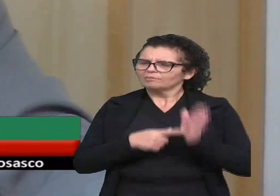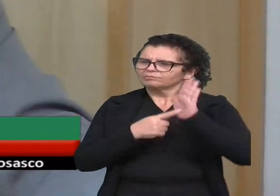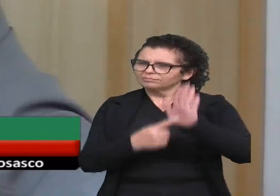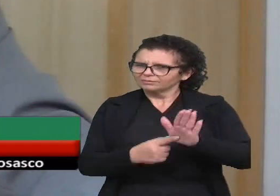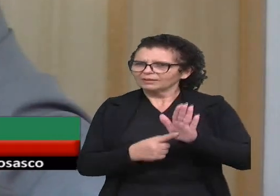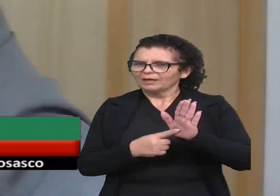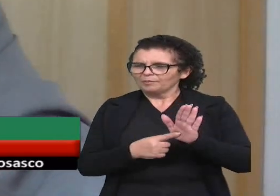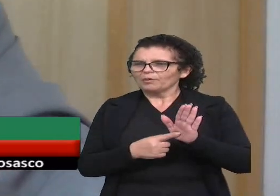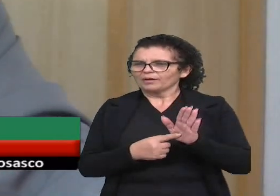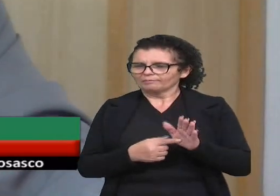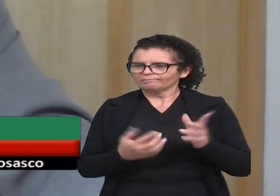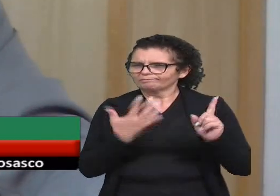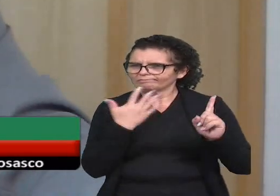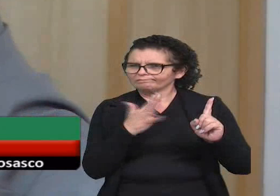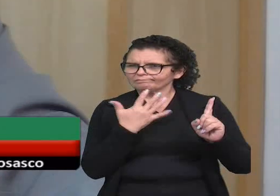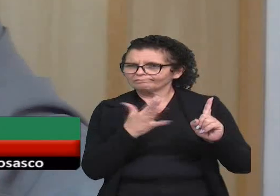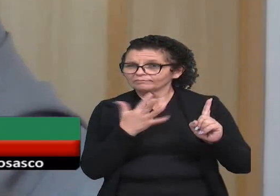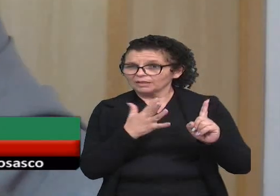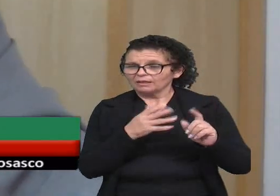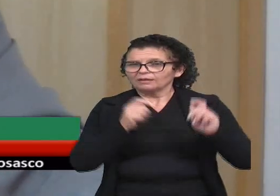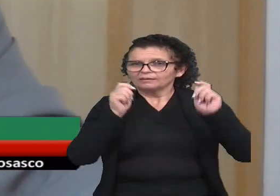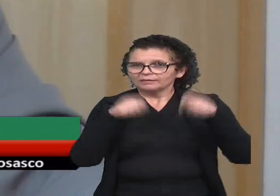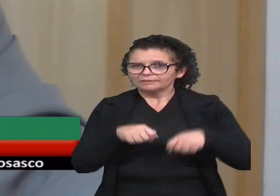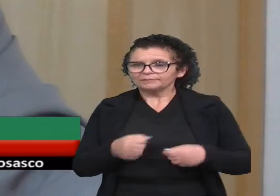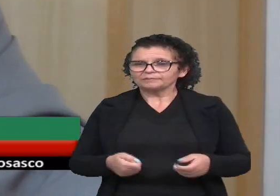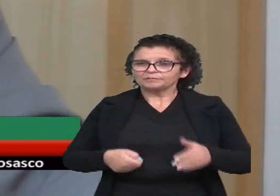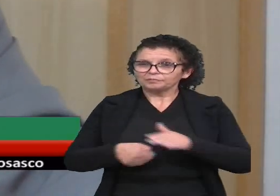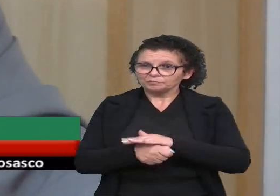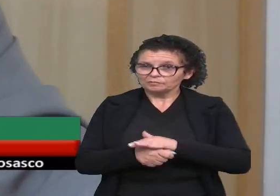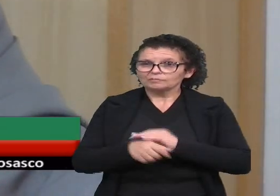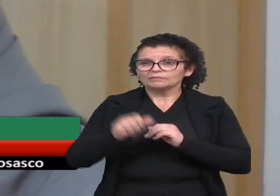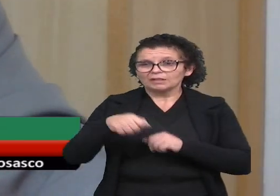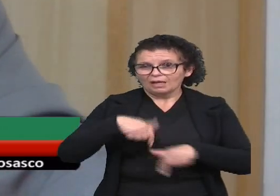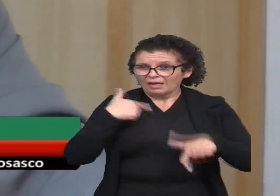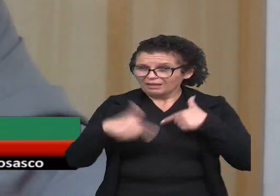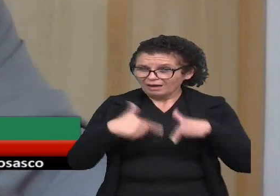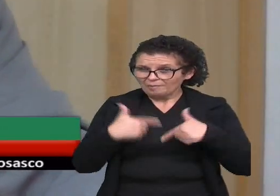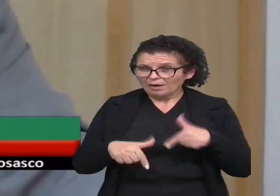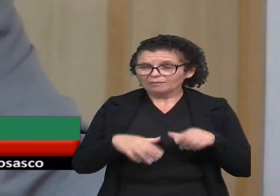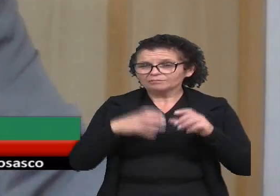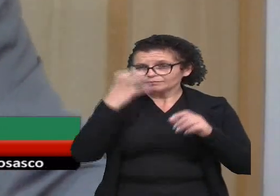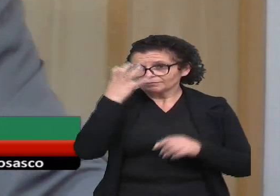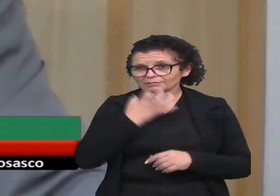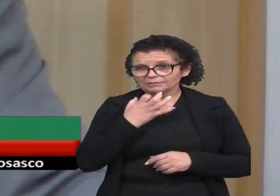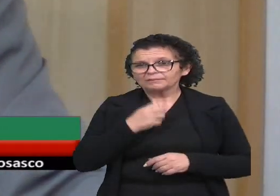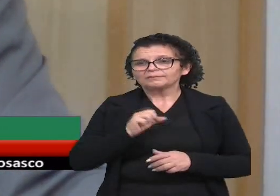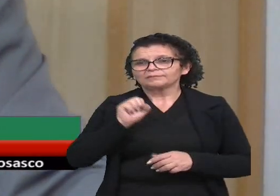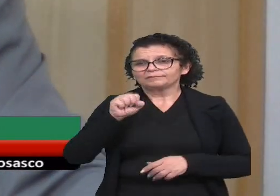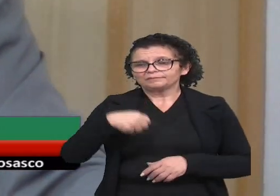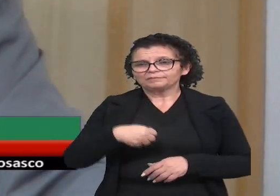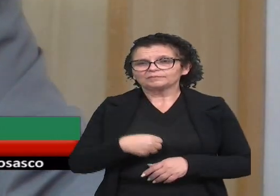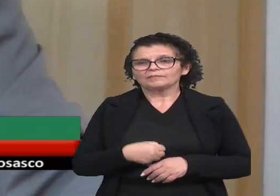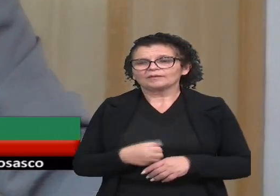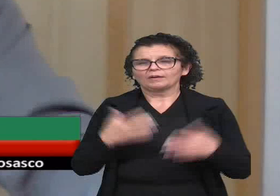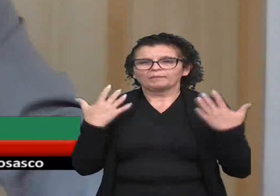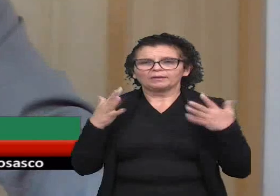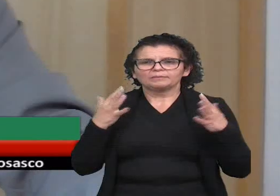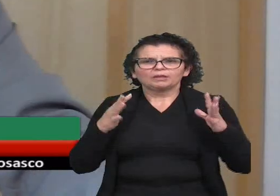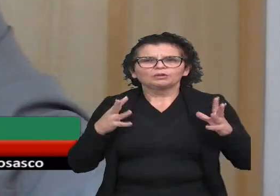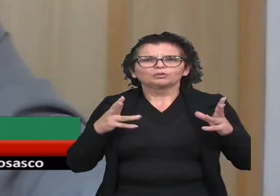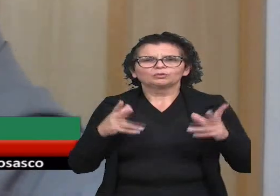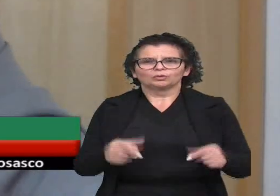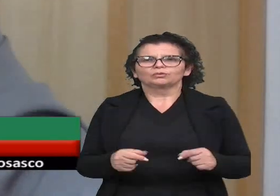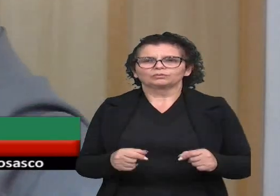porque é um grande feito, há investimento, há trabalho duro, e eu também queria realmente parabenizar todos